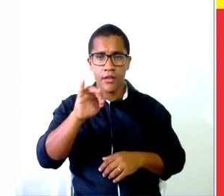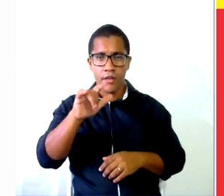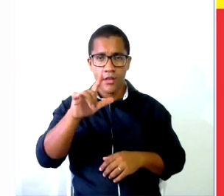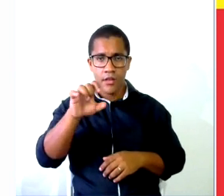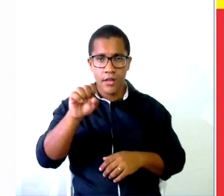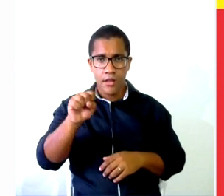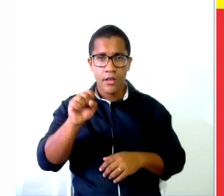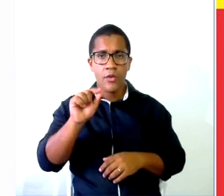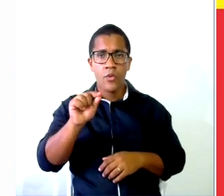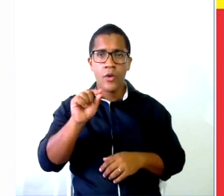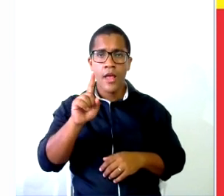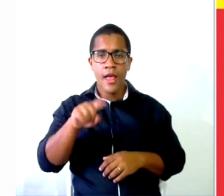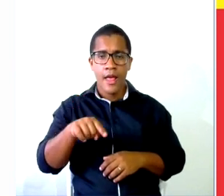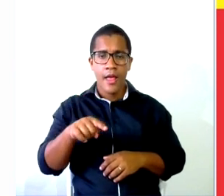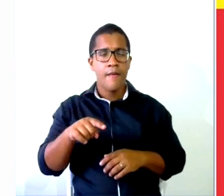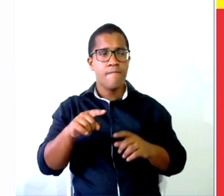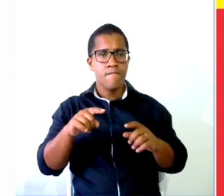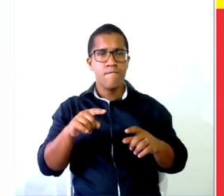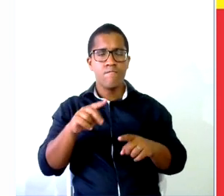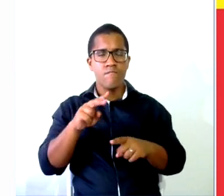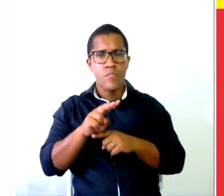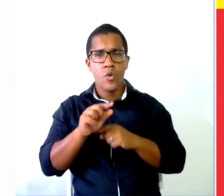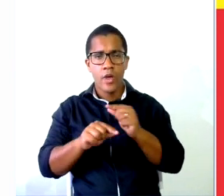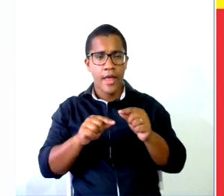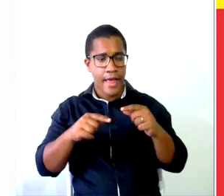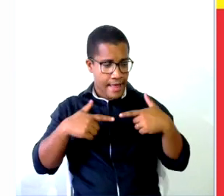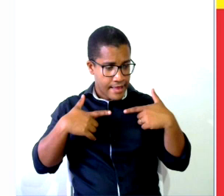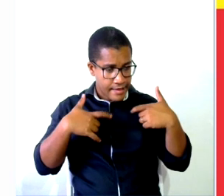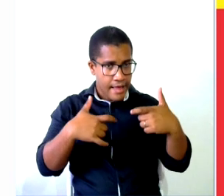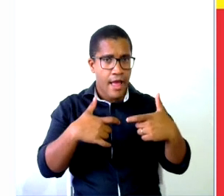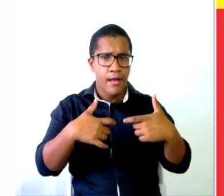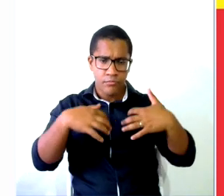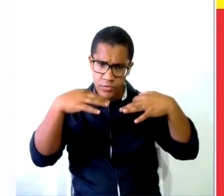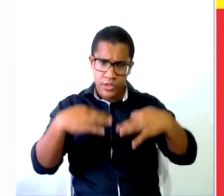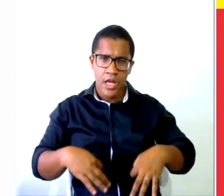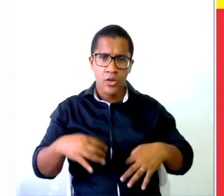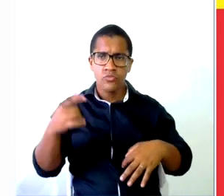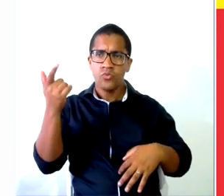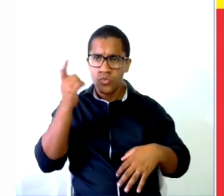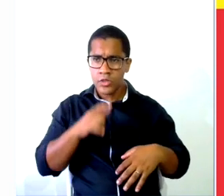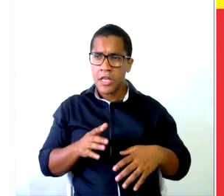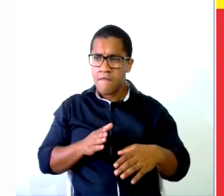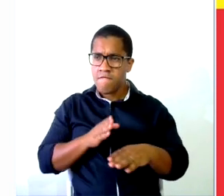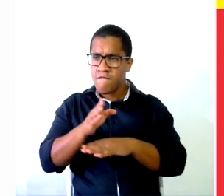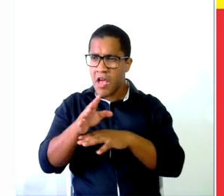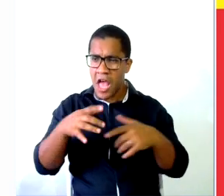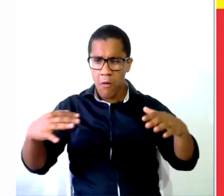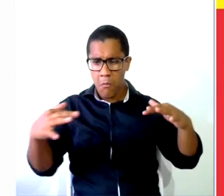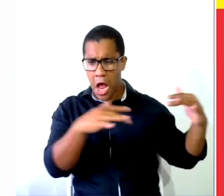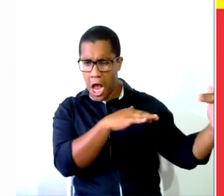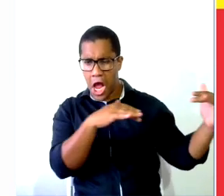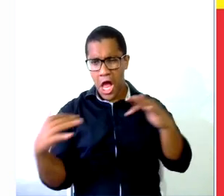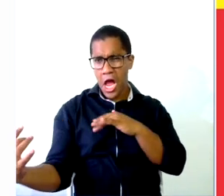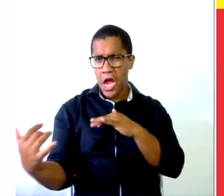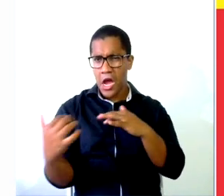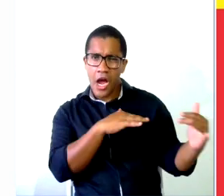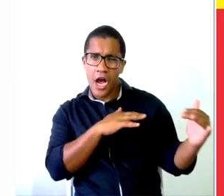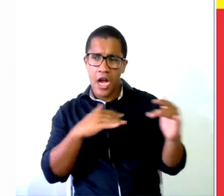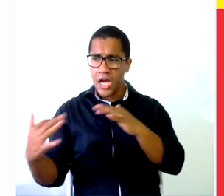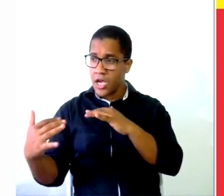igualmente a guerra como uma forma legítima de conseguir escravos.